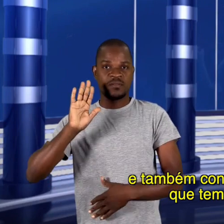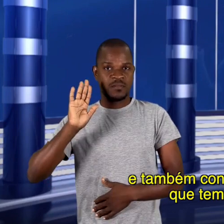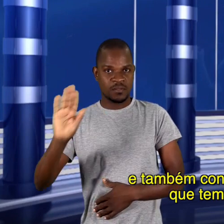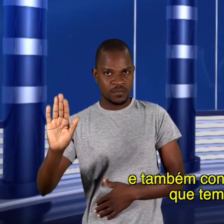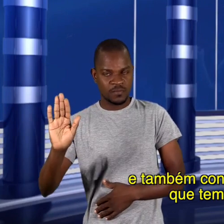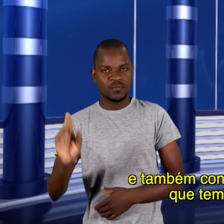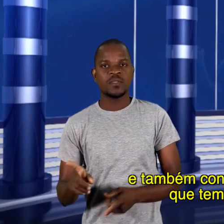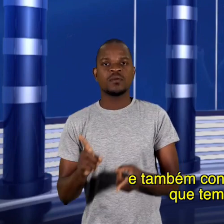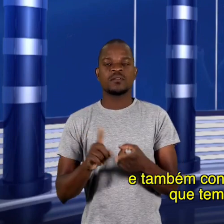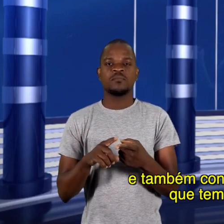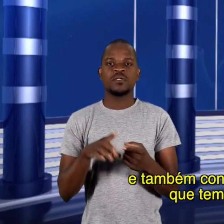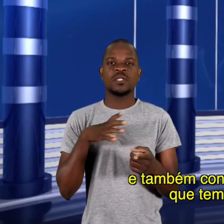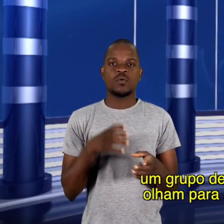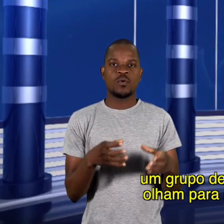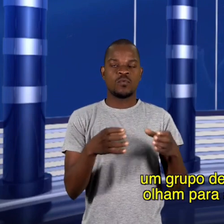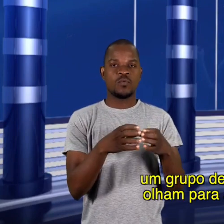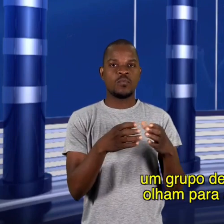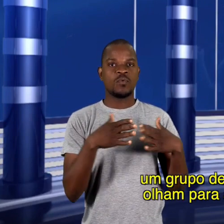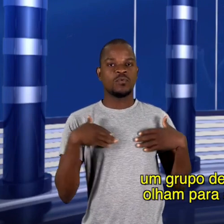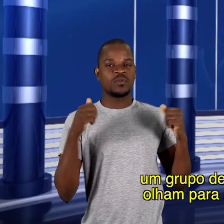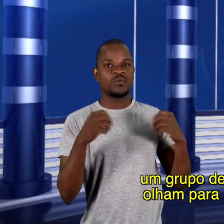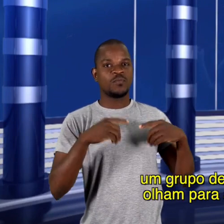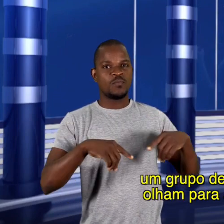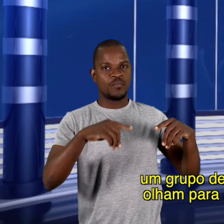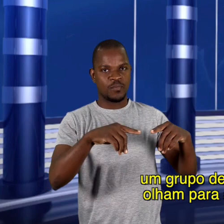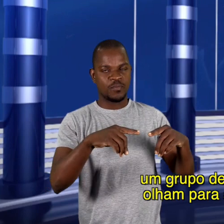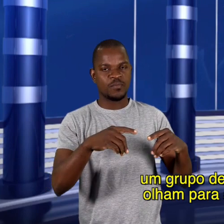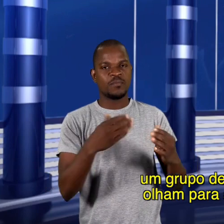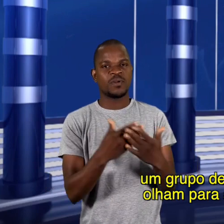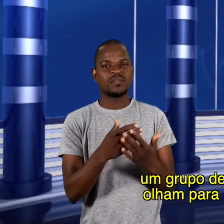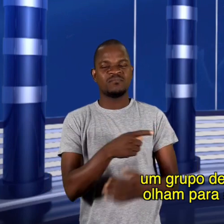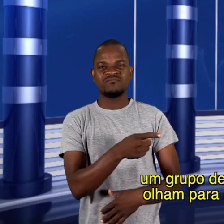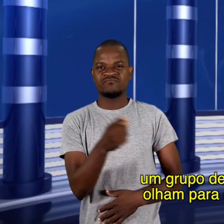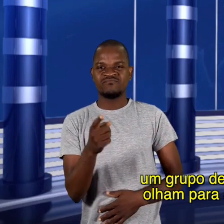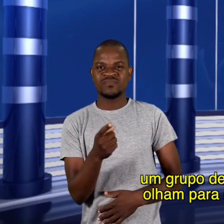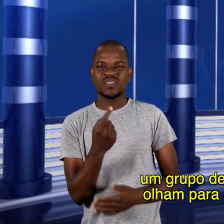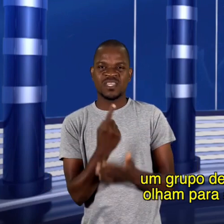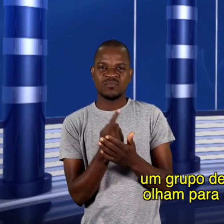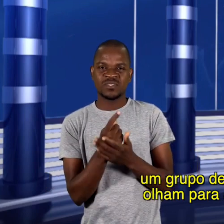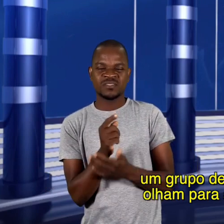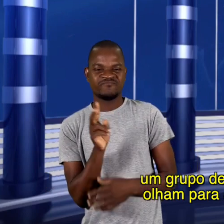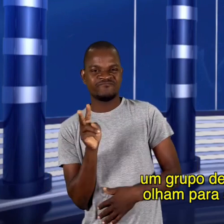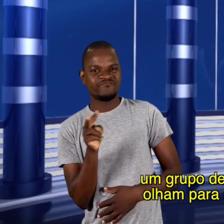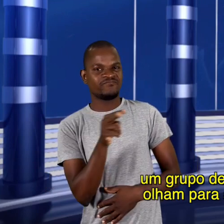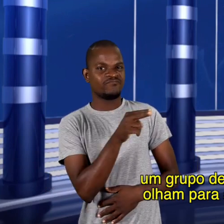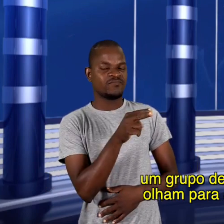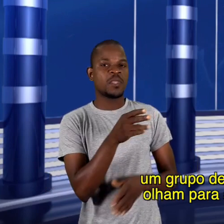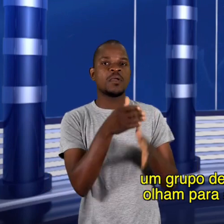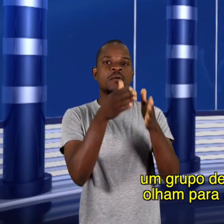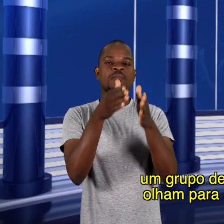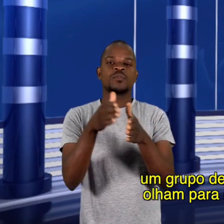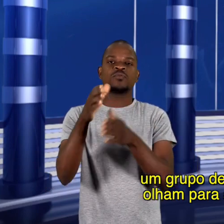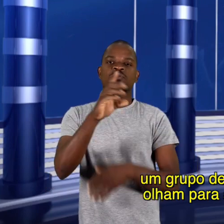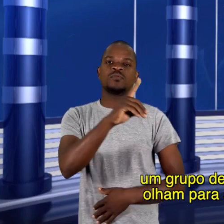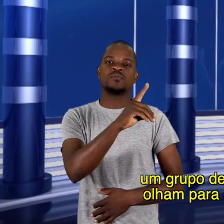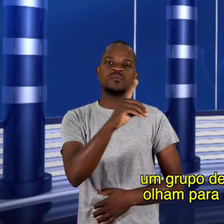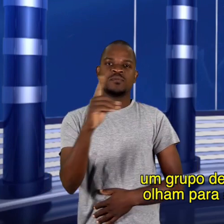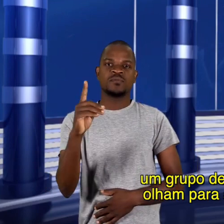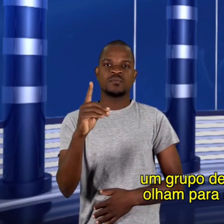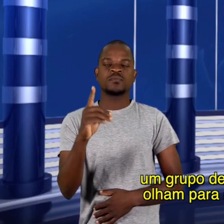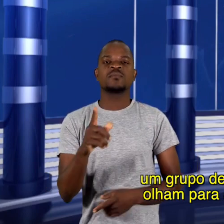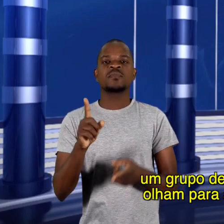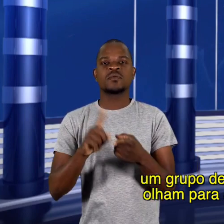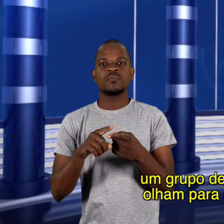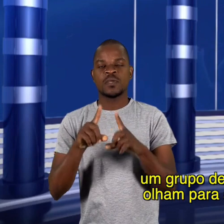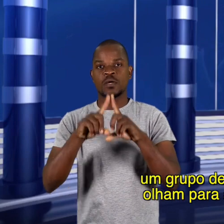de comunicação, o grupo de saúde pública, para ver se eles olham muito mais